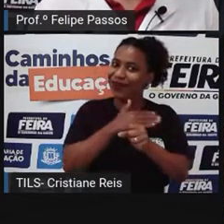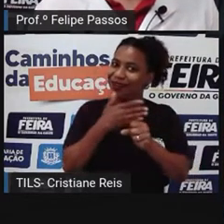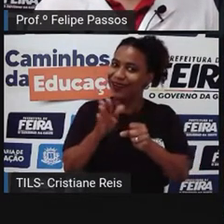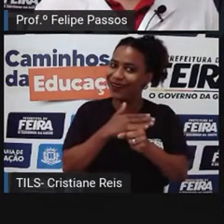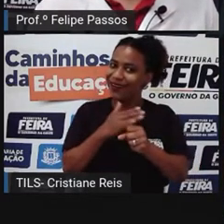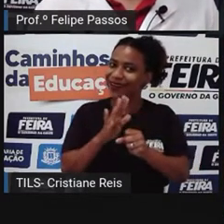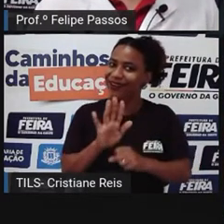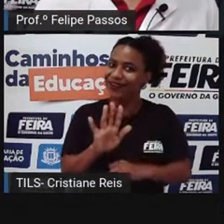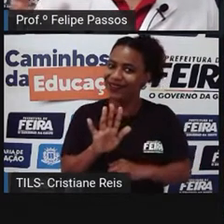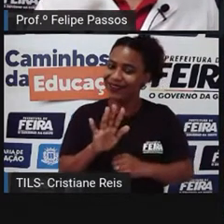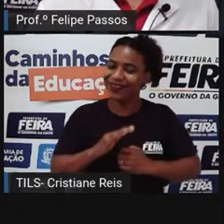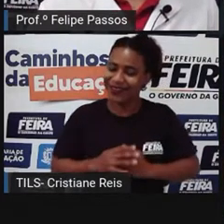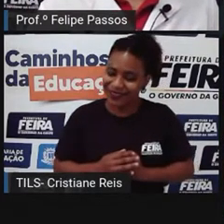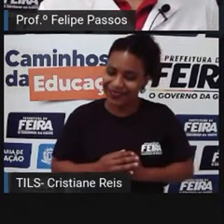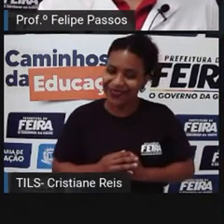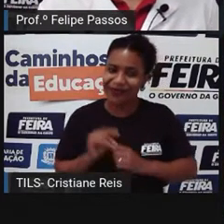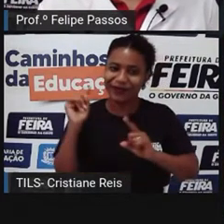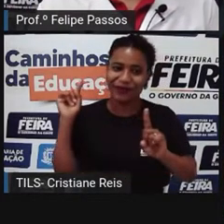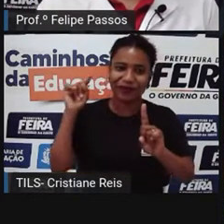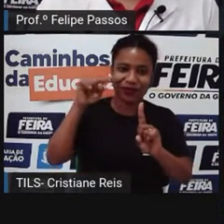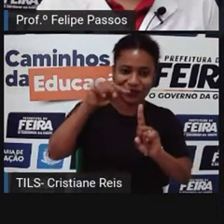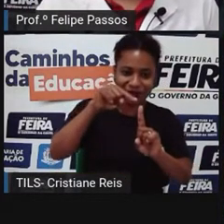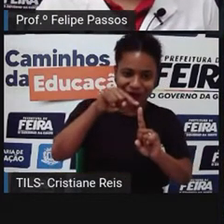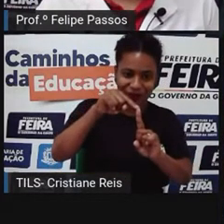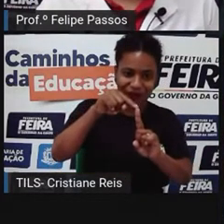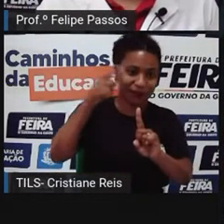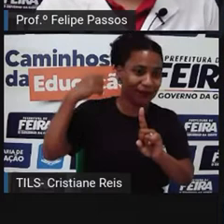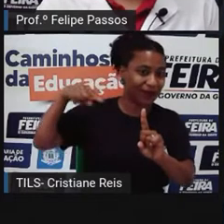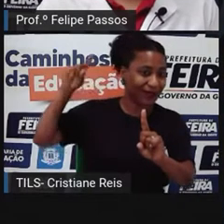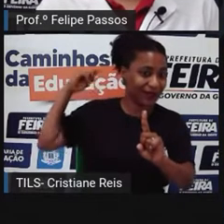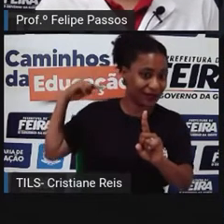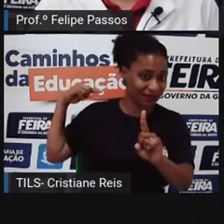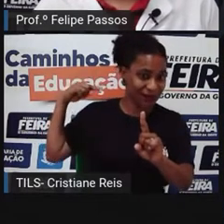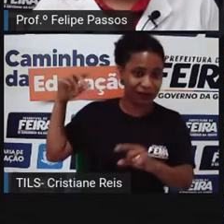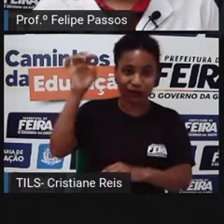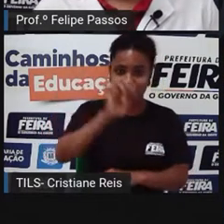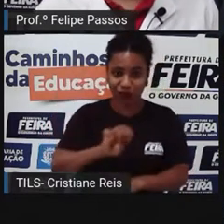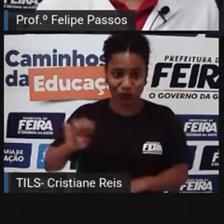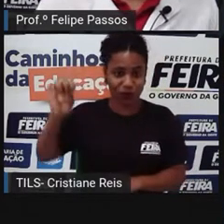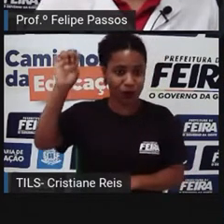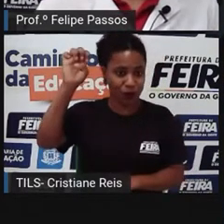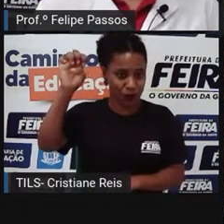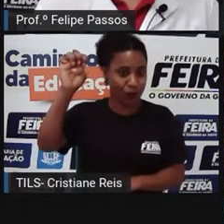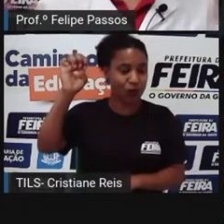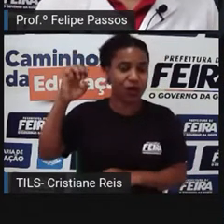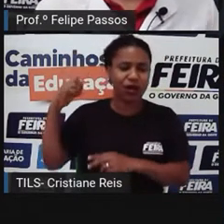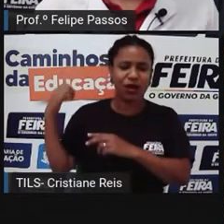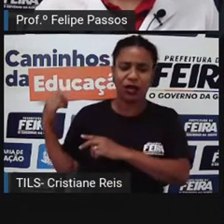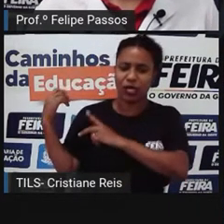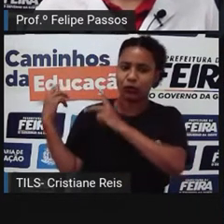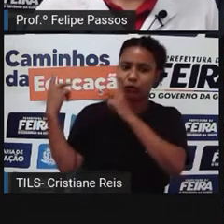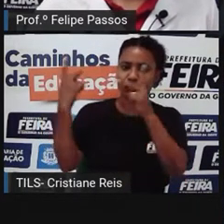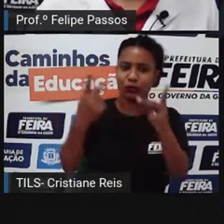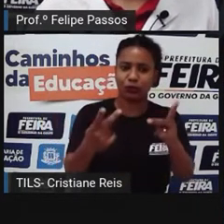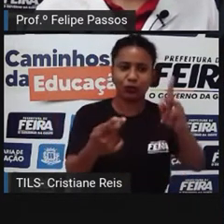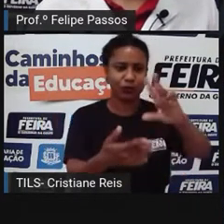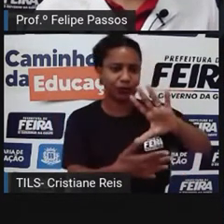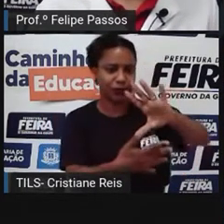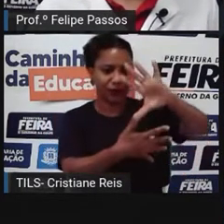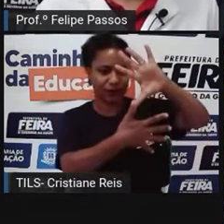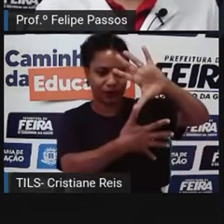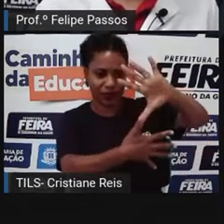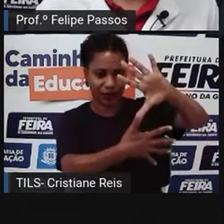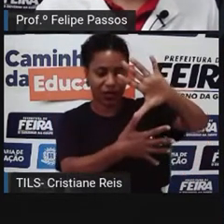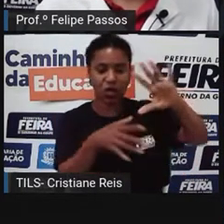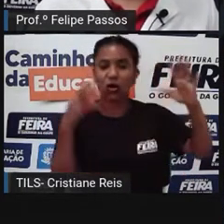claro que o objetivo do europeu, quando ele chega nas Américas, não é turistar, não é se divertir. Eles tinham